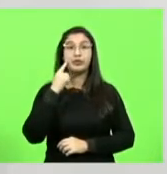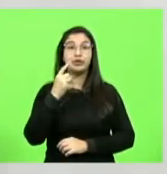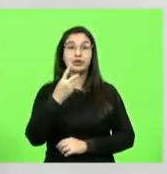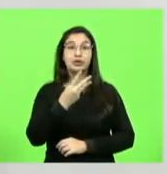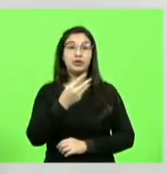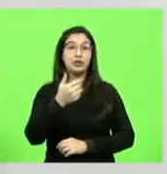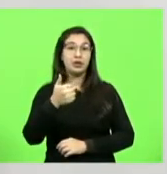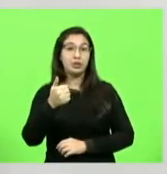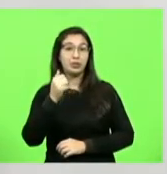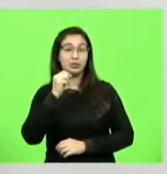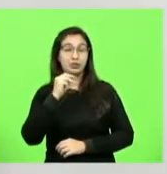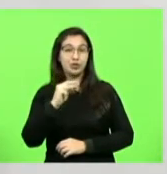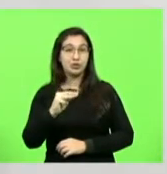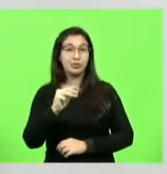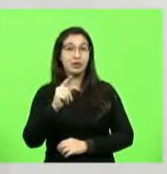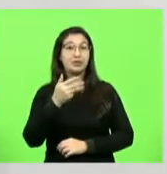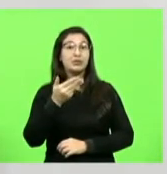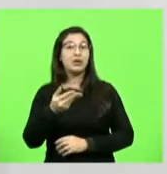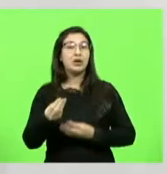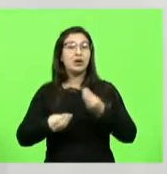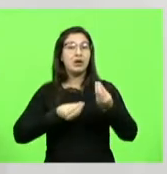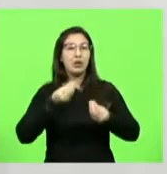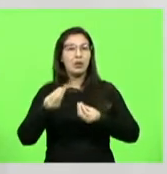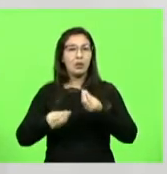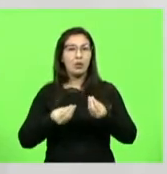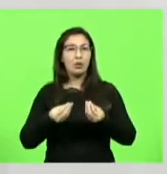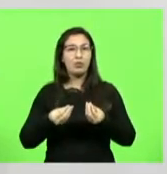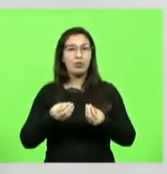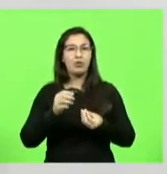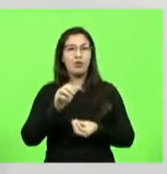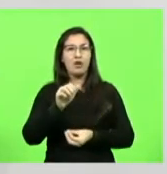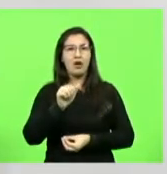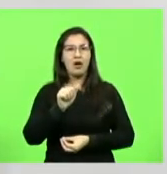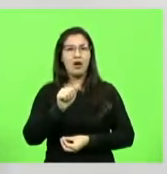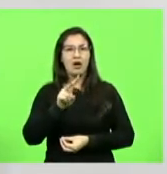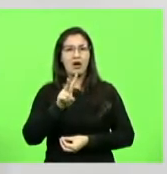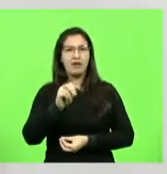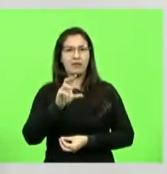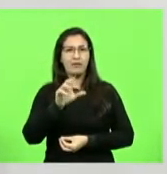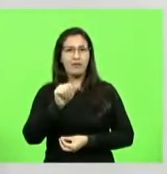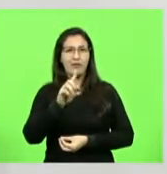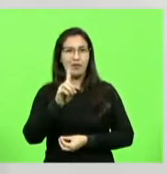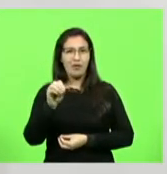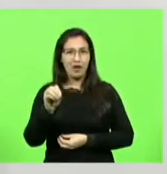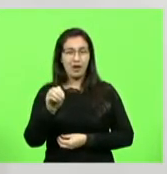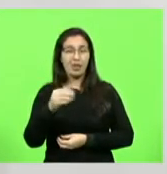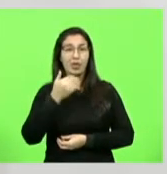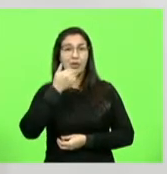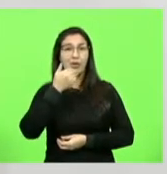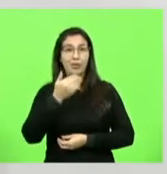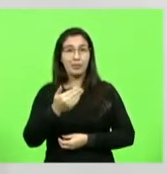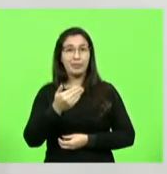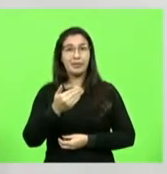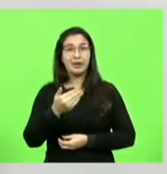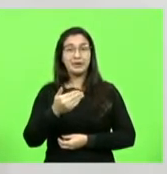março, ele foi avocado. E teve um pedido de vista coletivo até o dia 7.